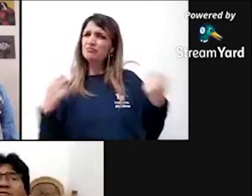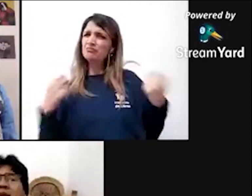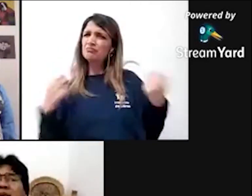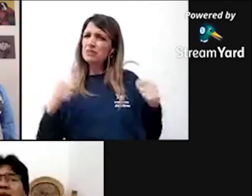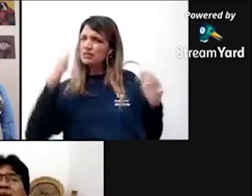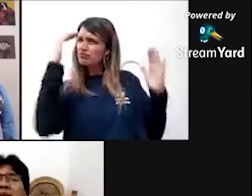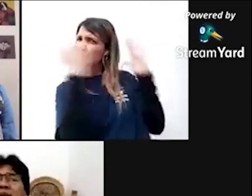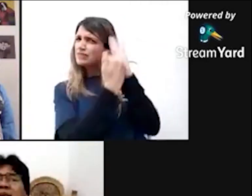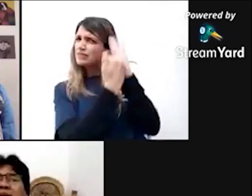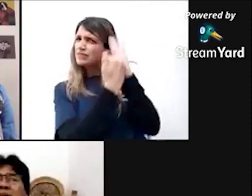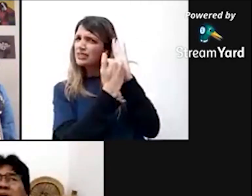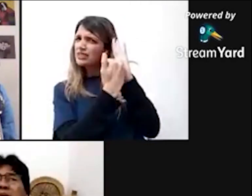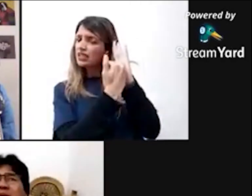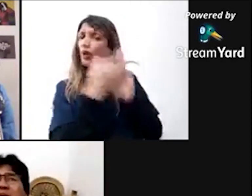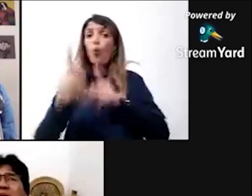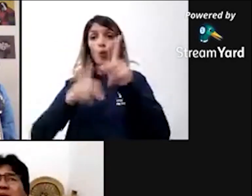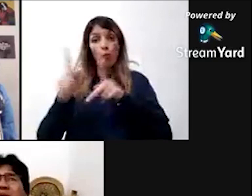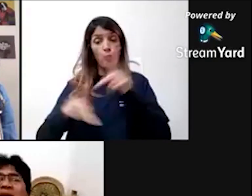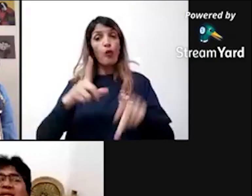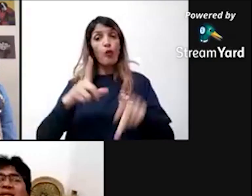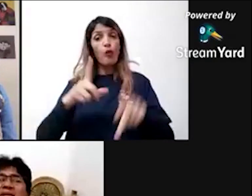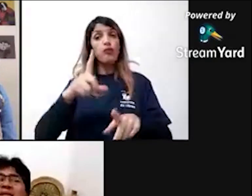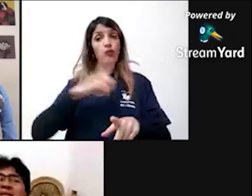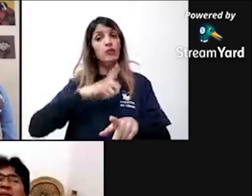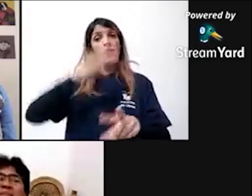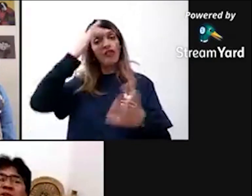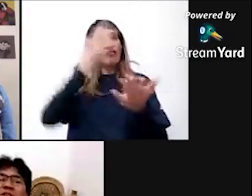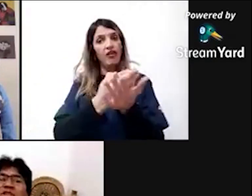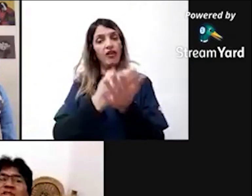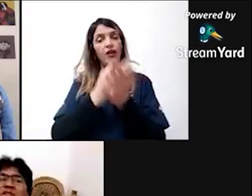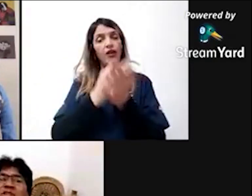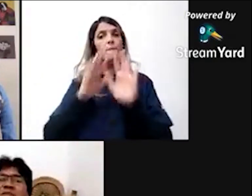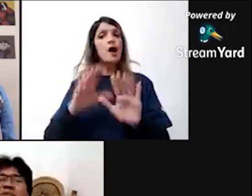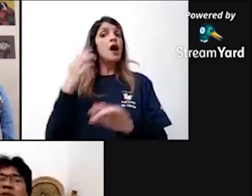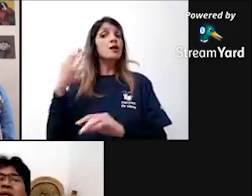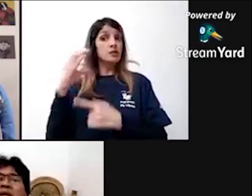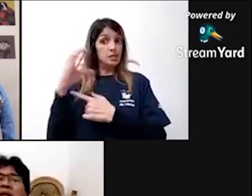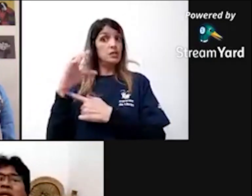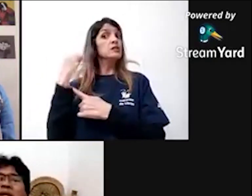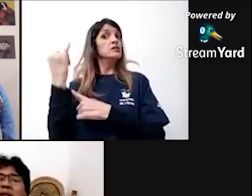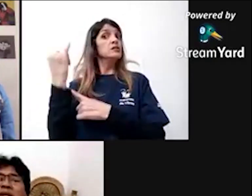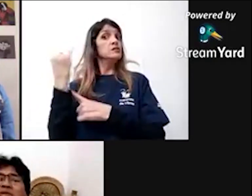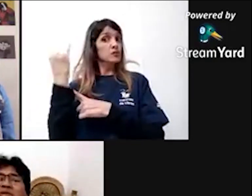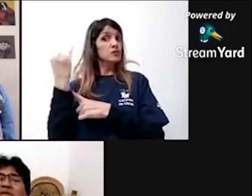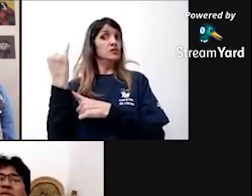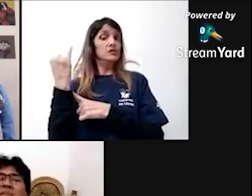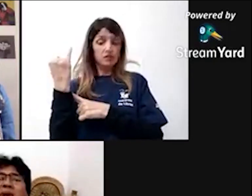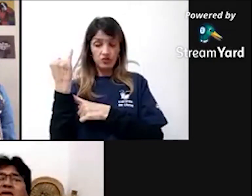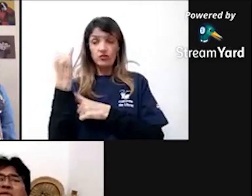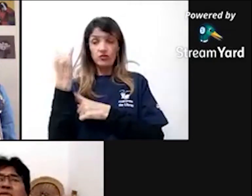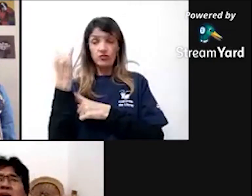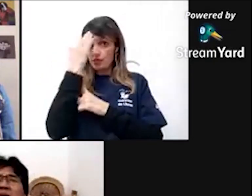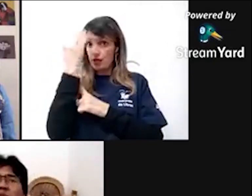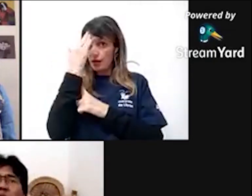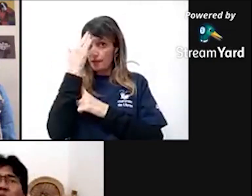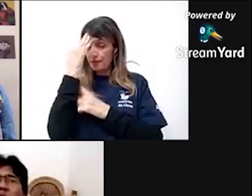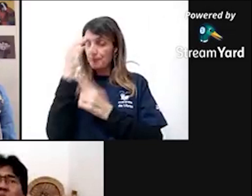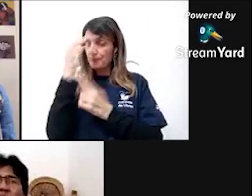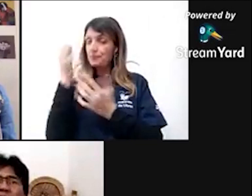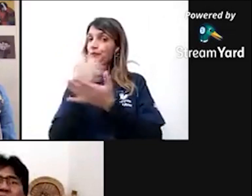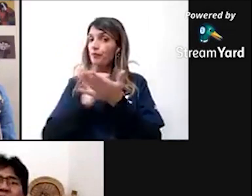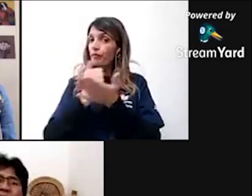da fé, mas a ciência é importantíssima. E os remédios